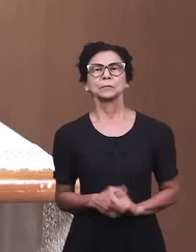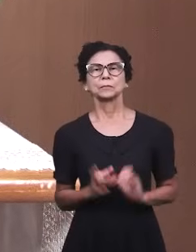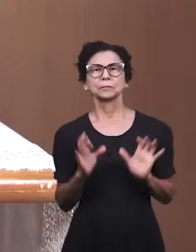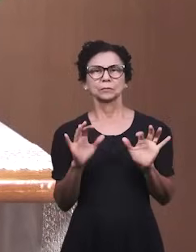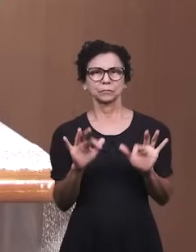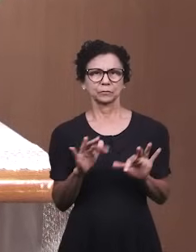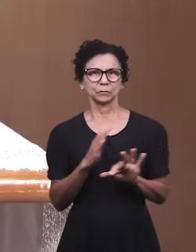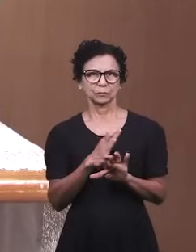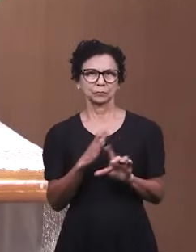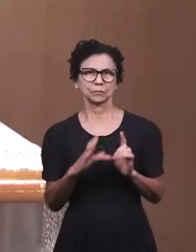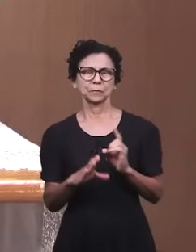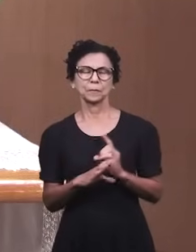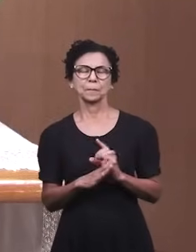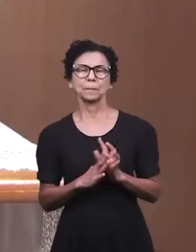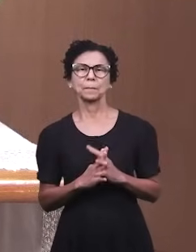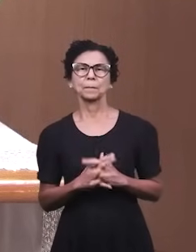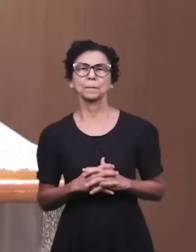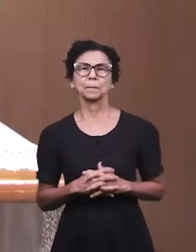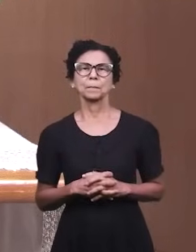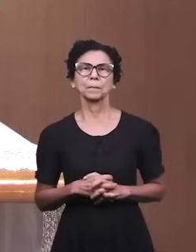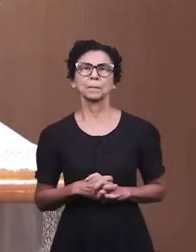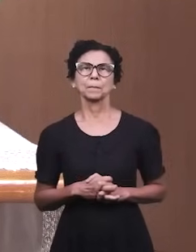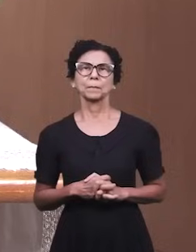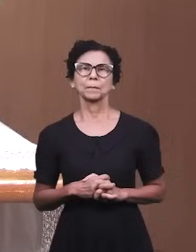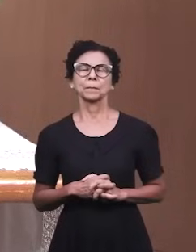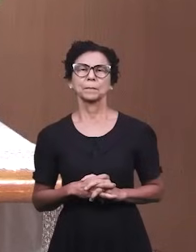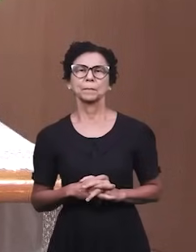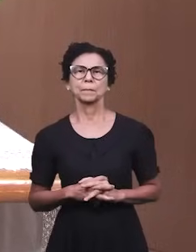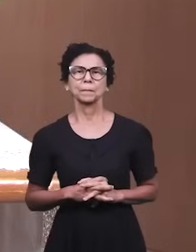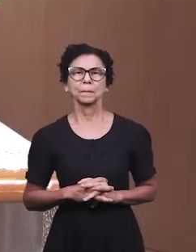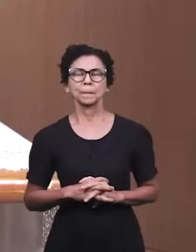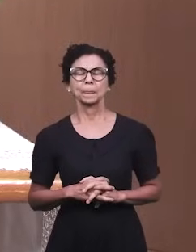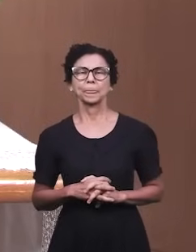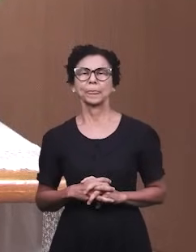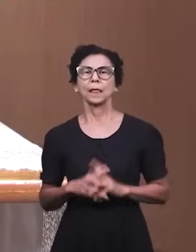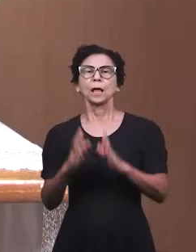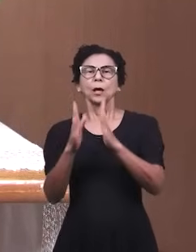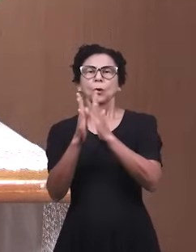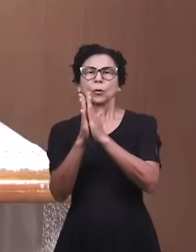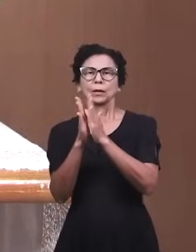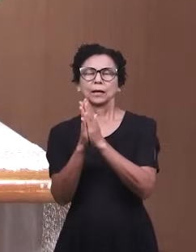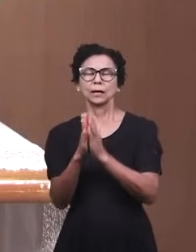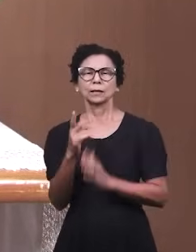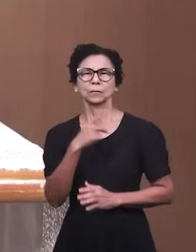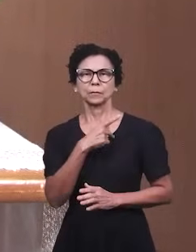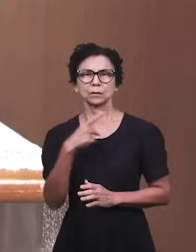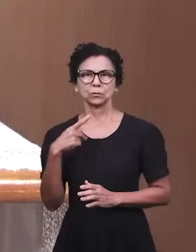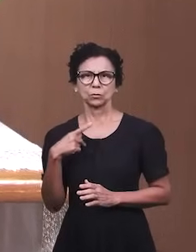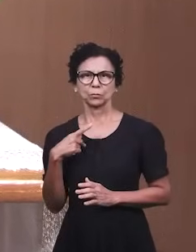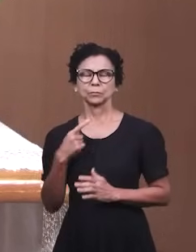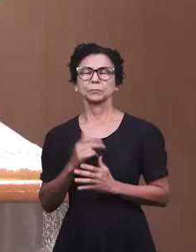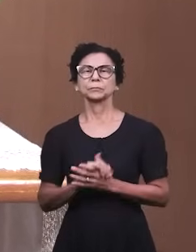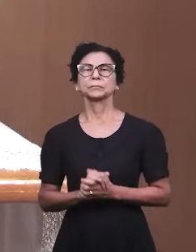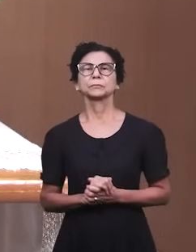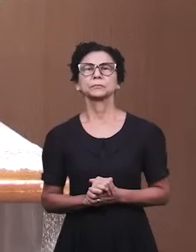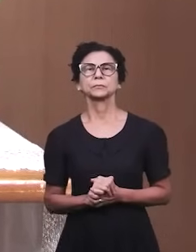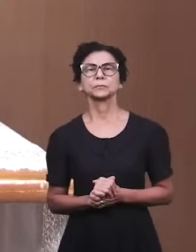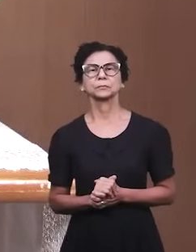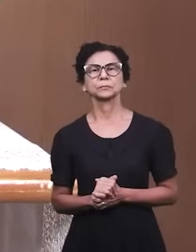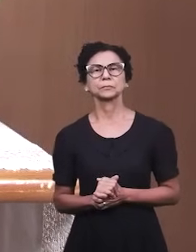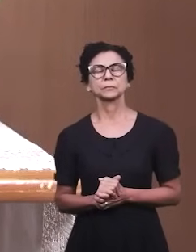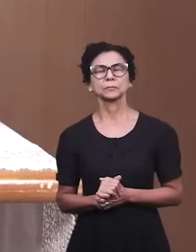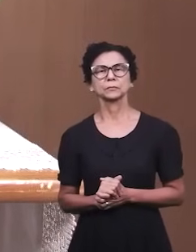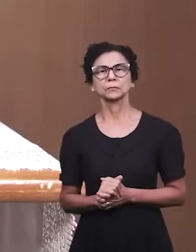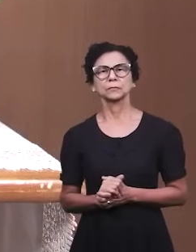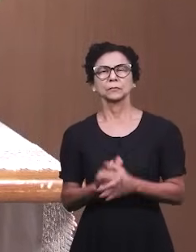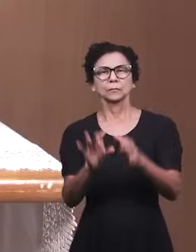vamos finalizar com a bênção apostólica. Vamos pedir para todos